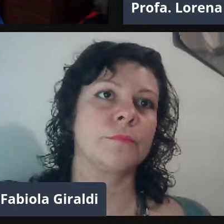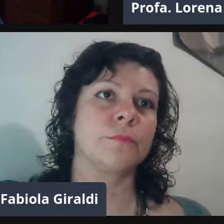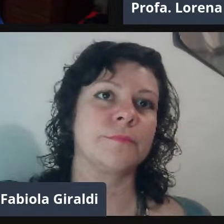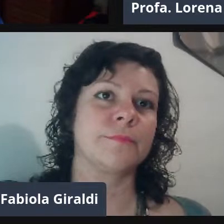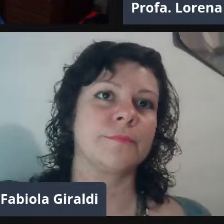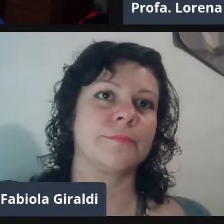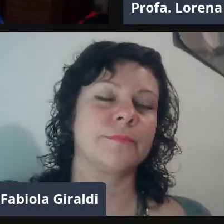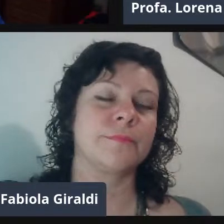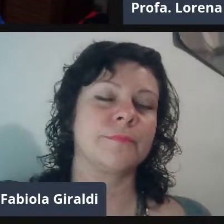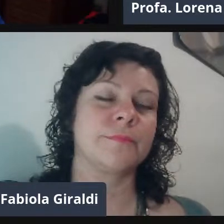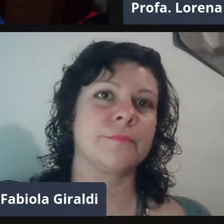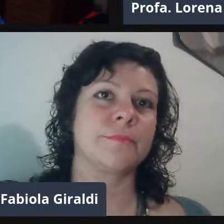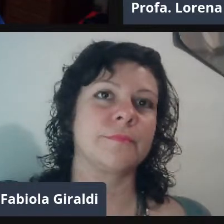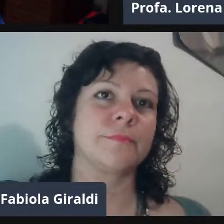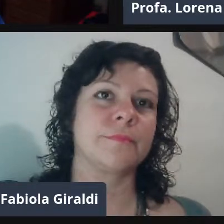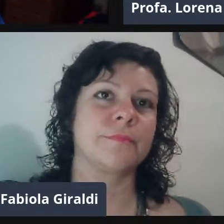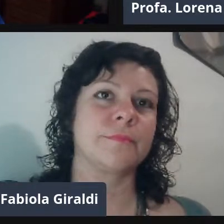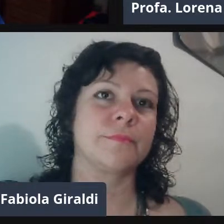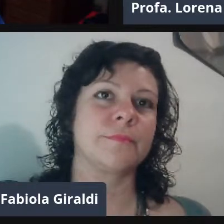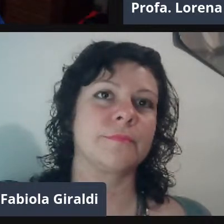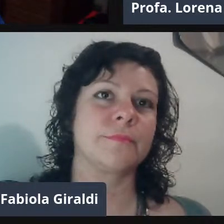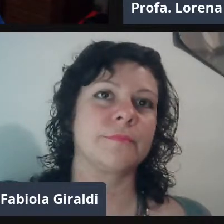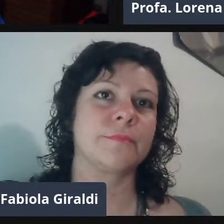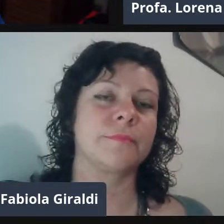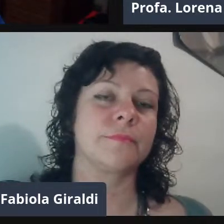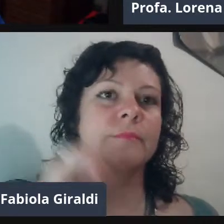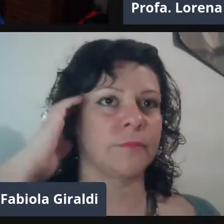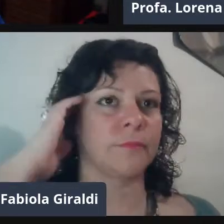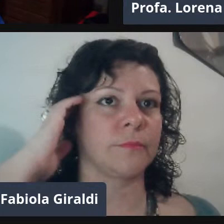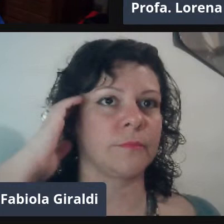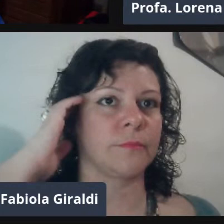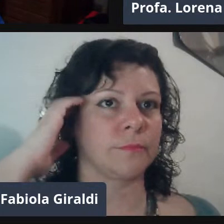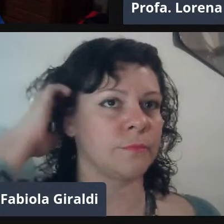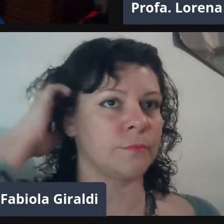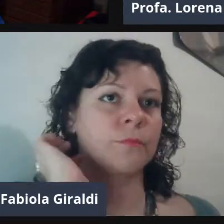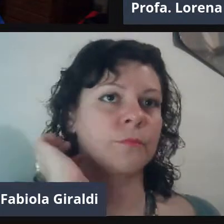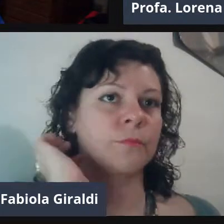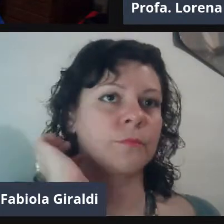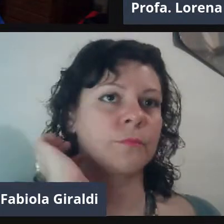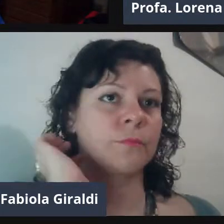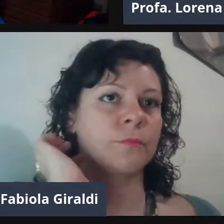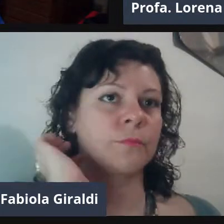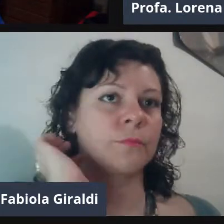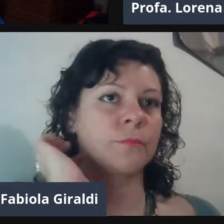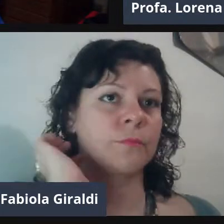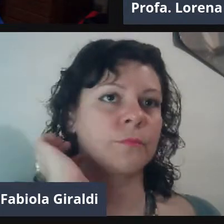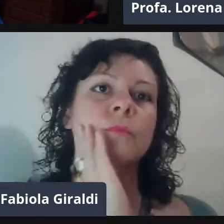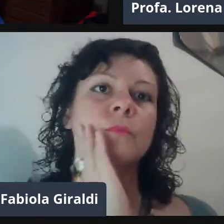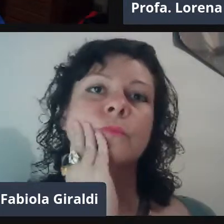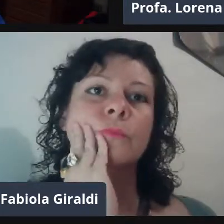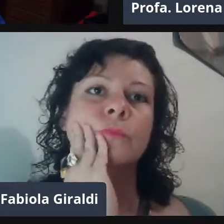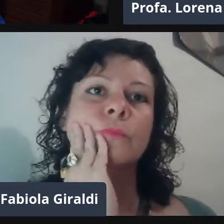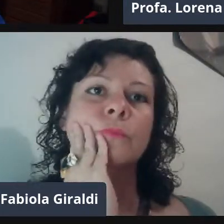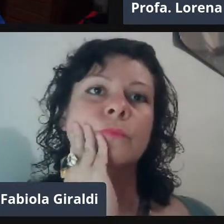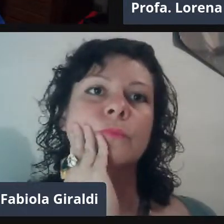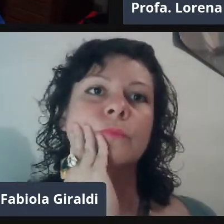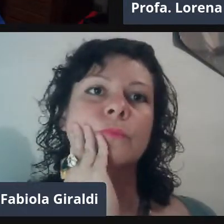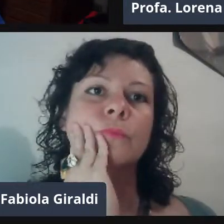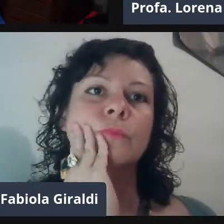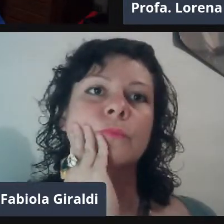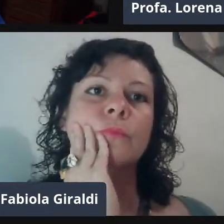espaço físico da escola. Eu vou pedir a vocês, Lorena e Fabíola, eu consigo fazer isso aqui, mas eu vou pedir para vocês ligarem